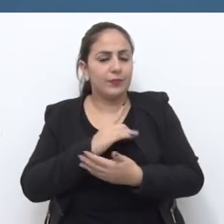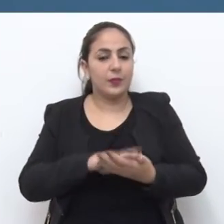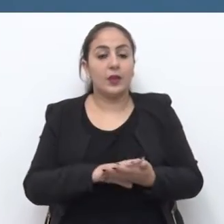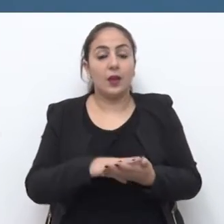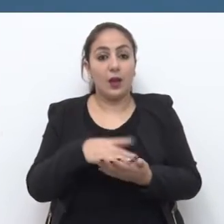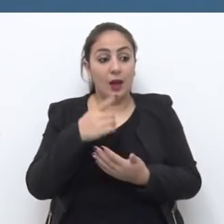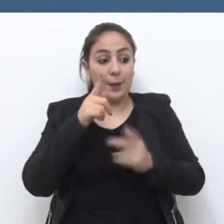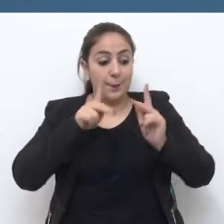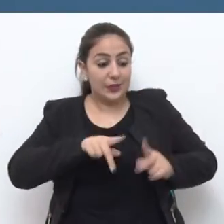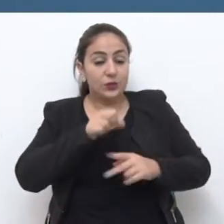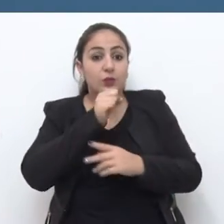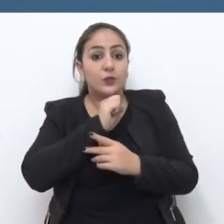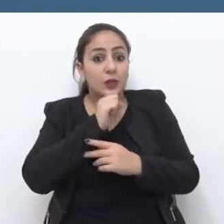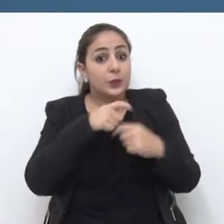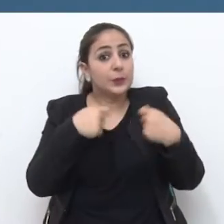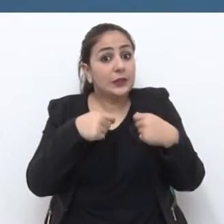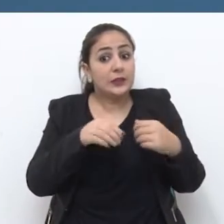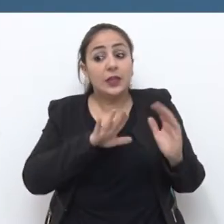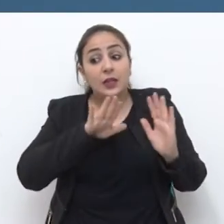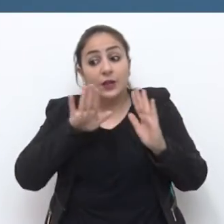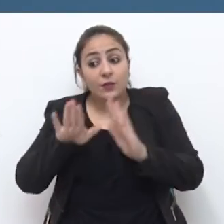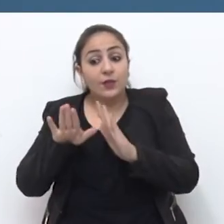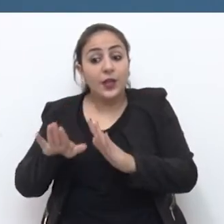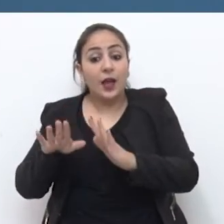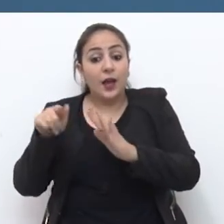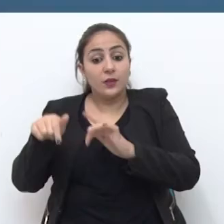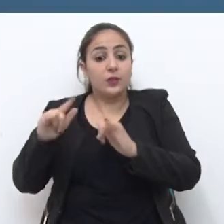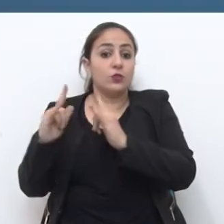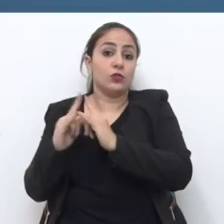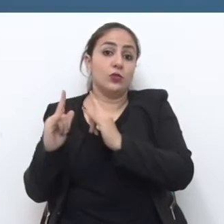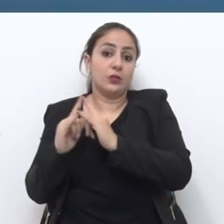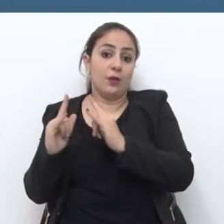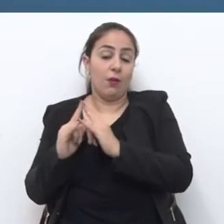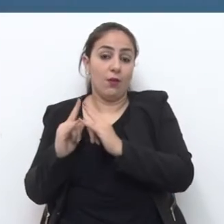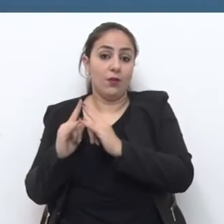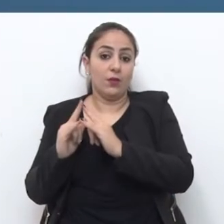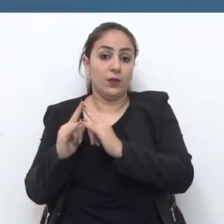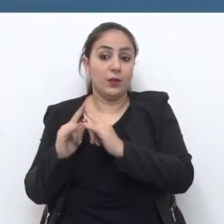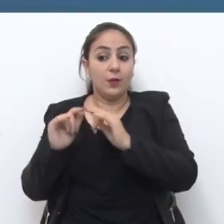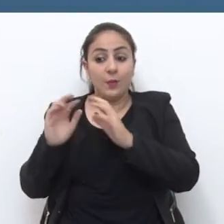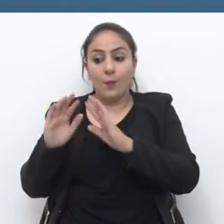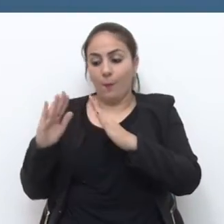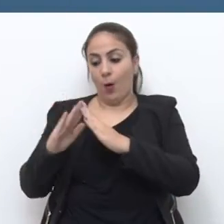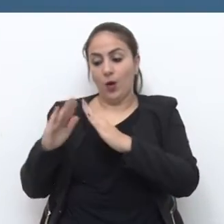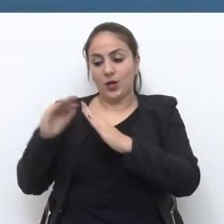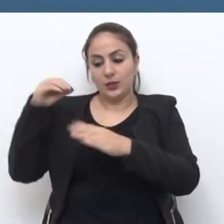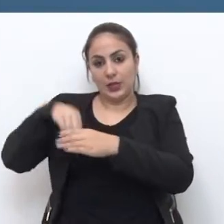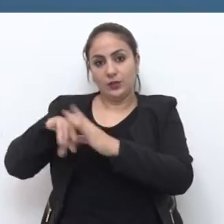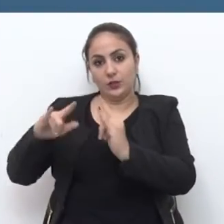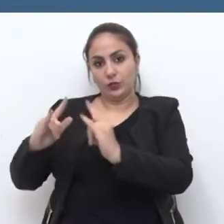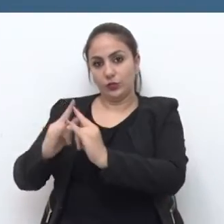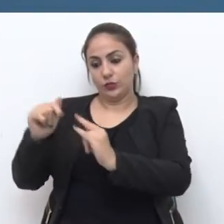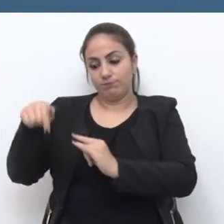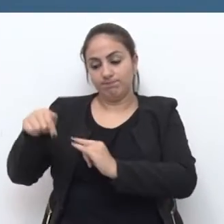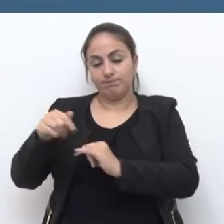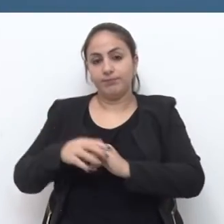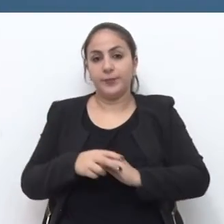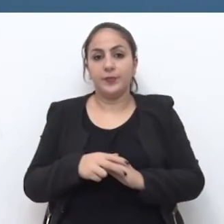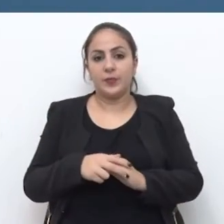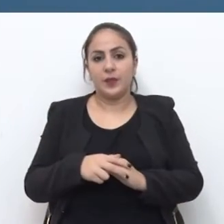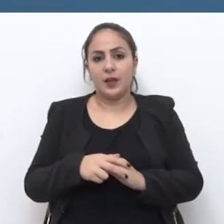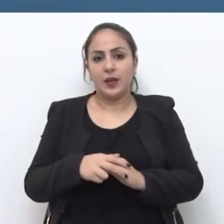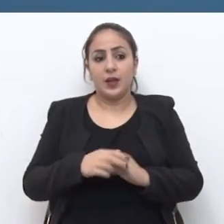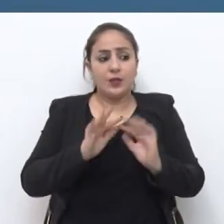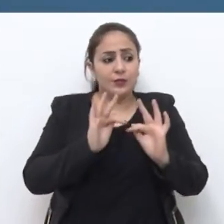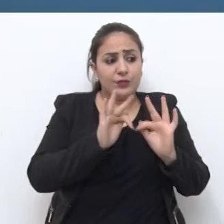tem. Quer dizer, há idosos que precisam ser institucionalizados, ou seja, passam a residir numa instituição.